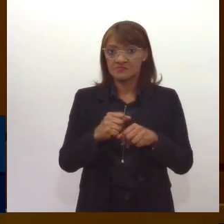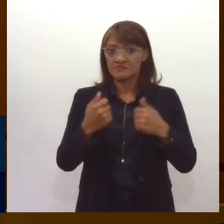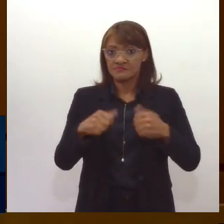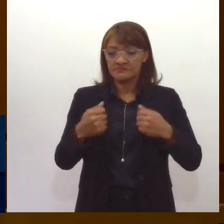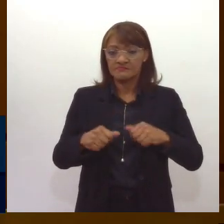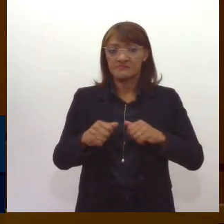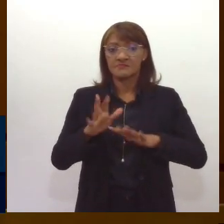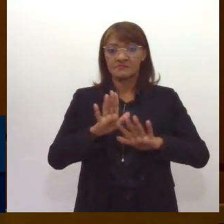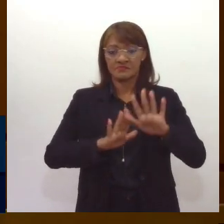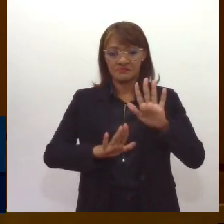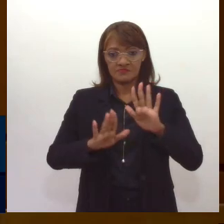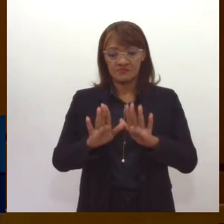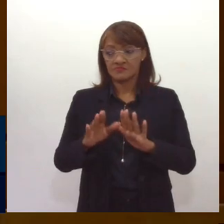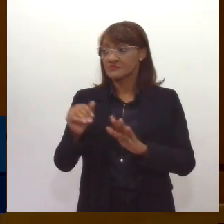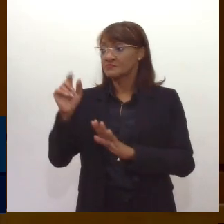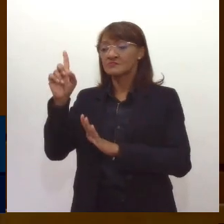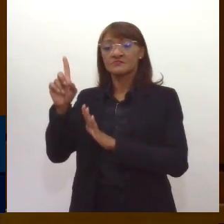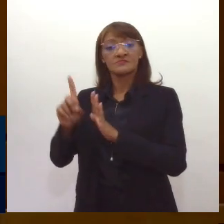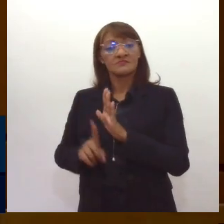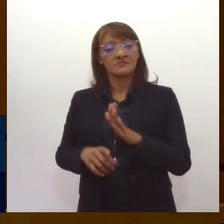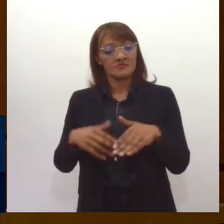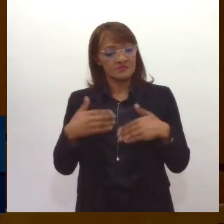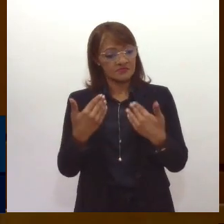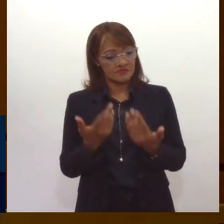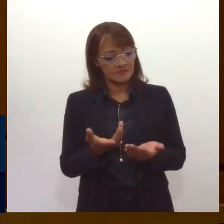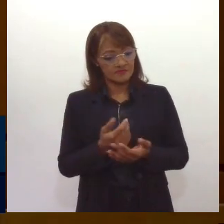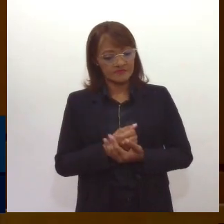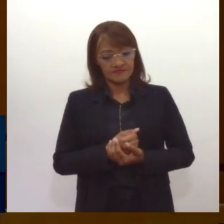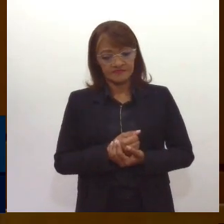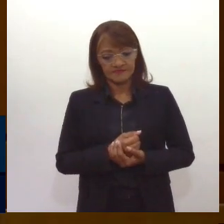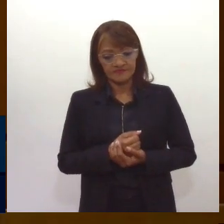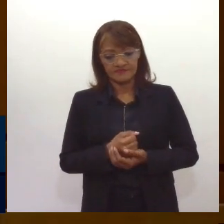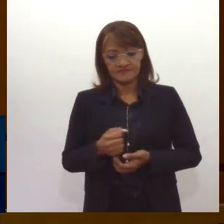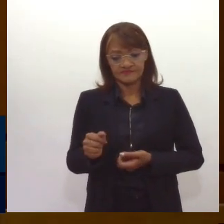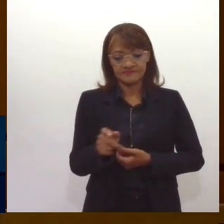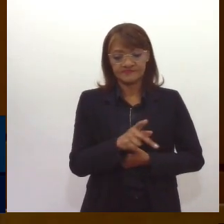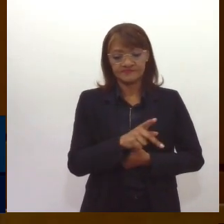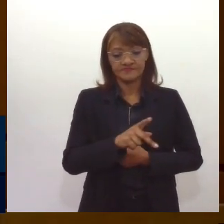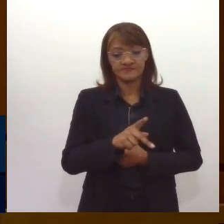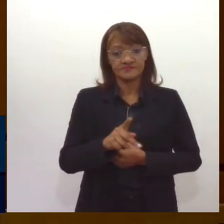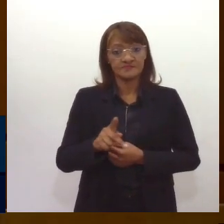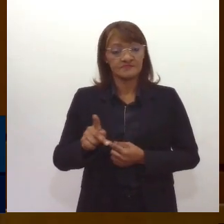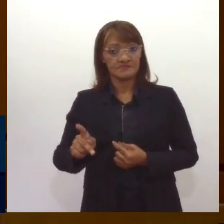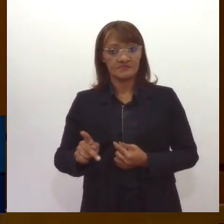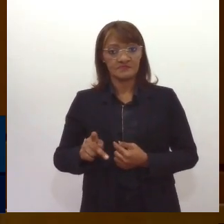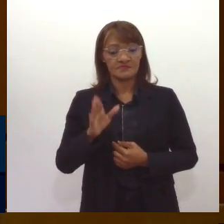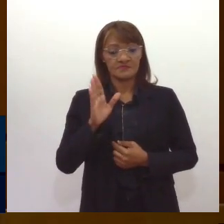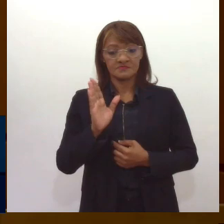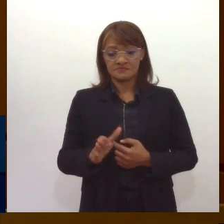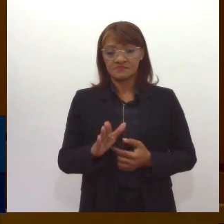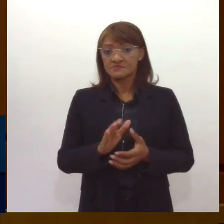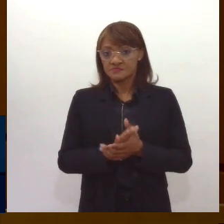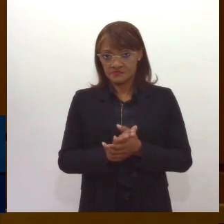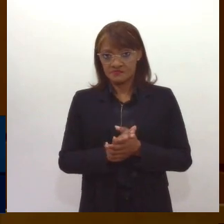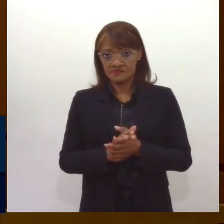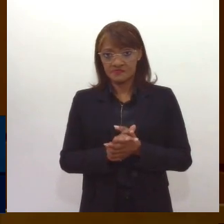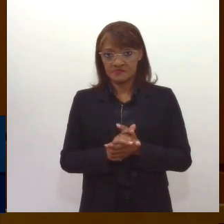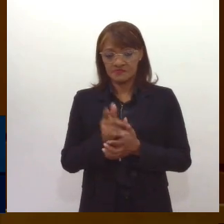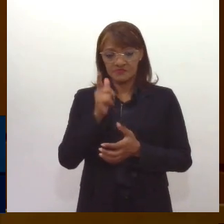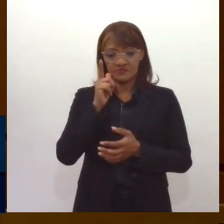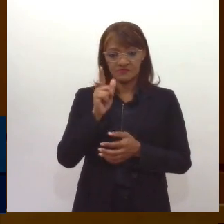que o presidente que se elegeu, Donald Trump, lá nos Estados Unidos, deixou